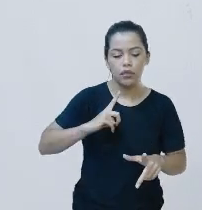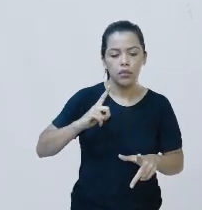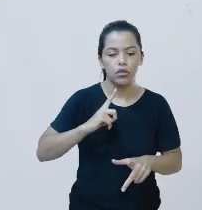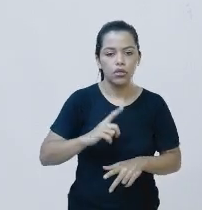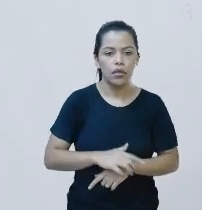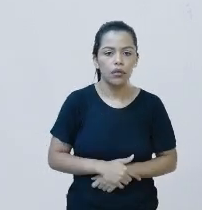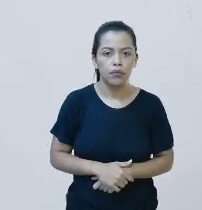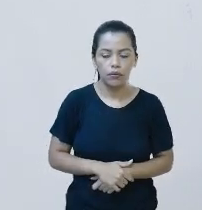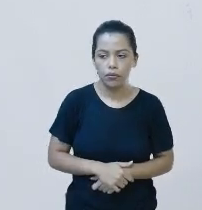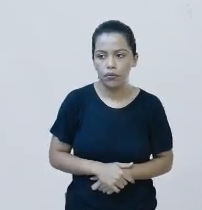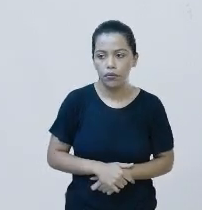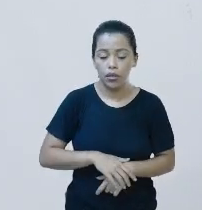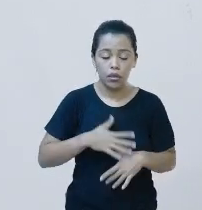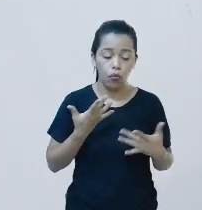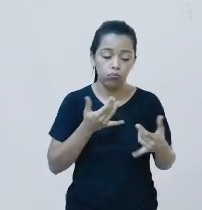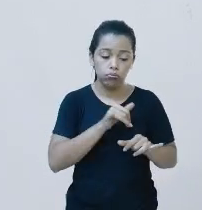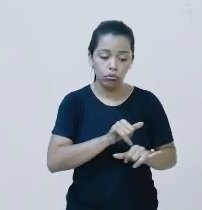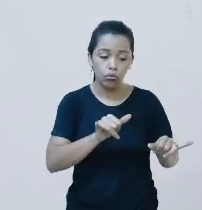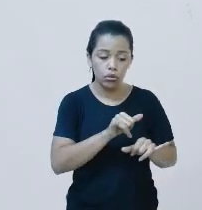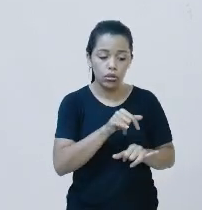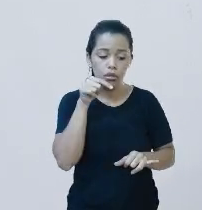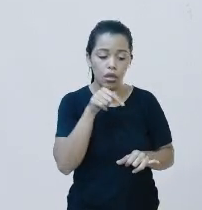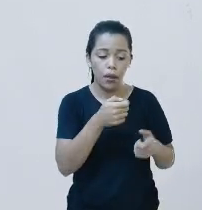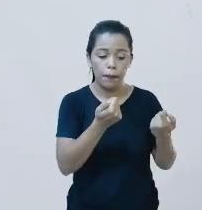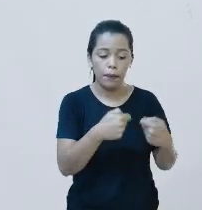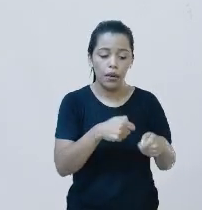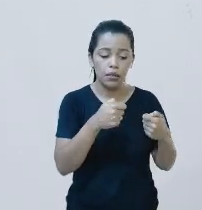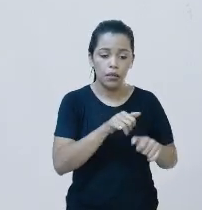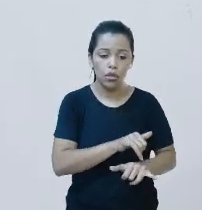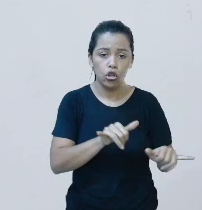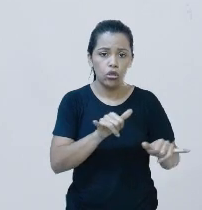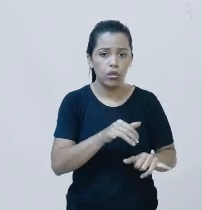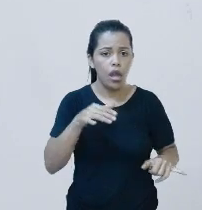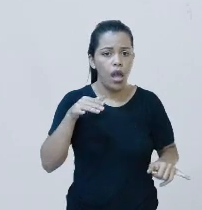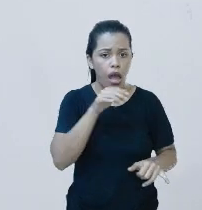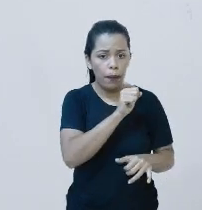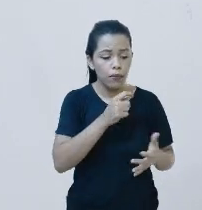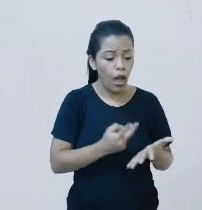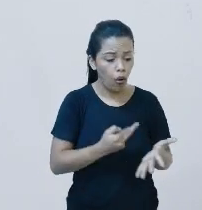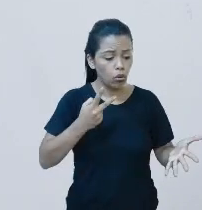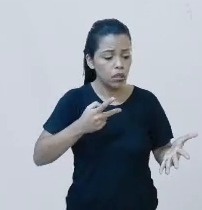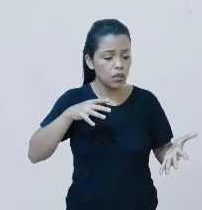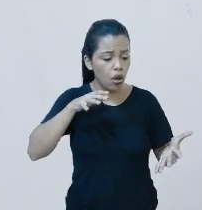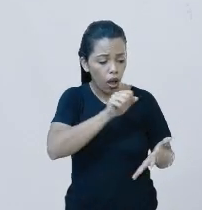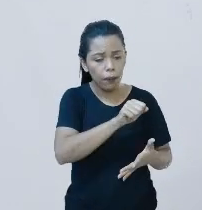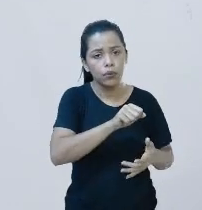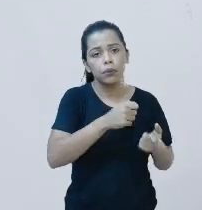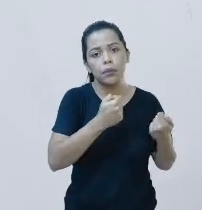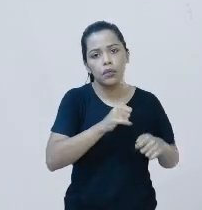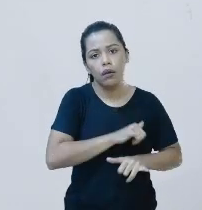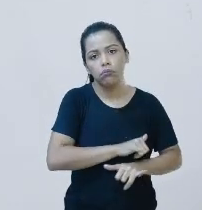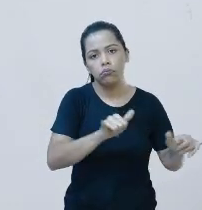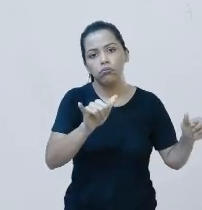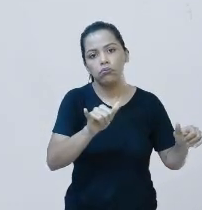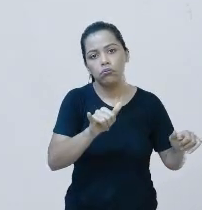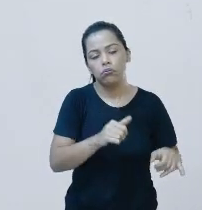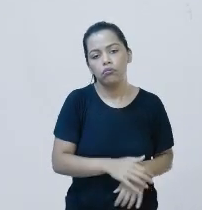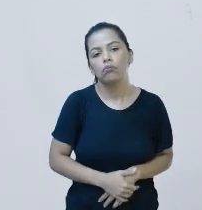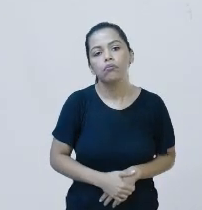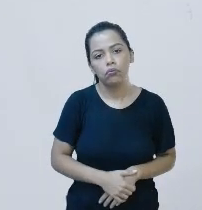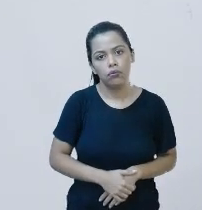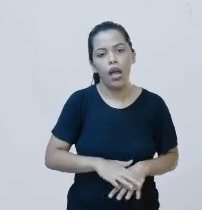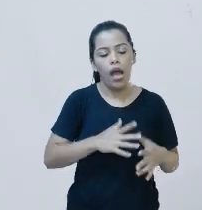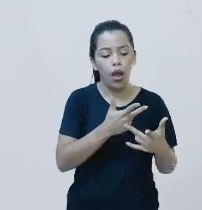diferenças. A notícia, ela precisa ser dada logo após o fato acontecer. Aconteceu, já